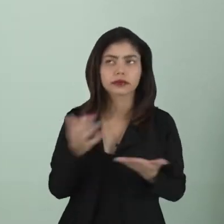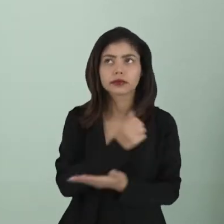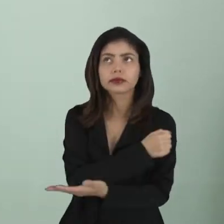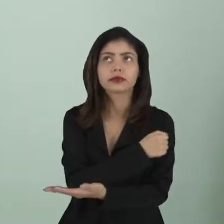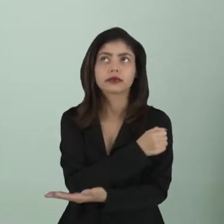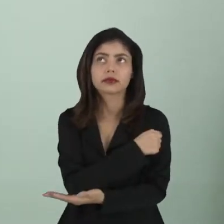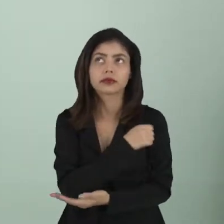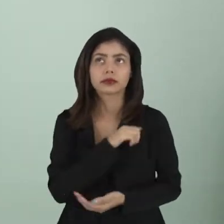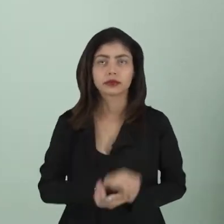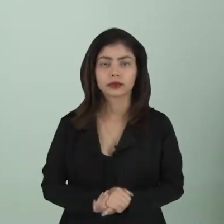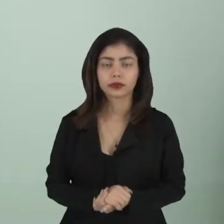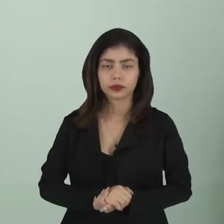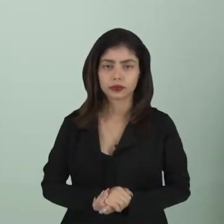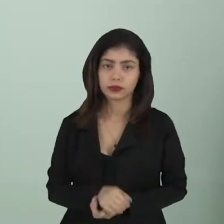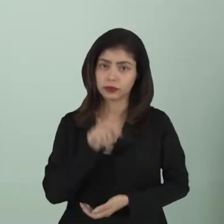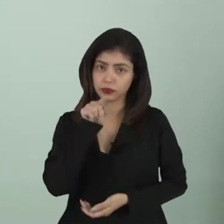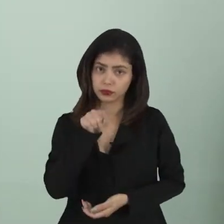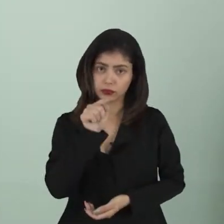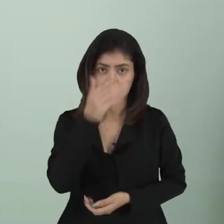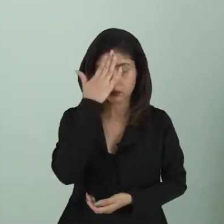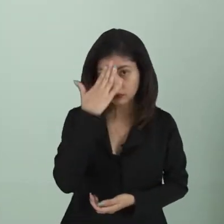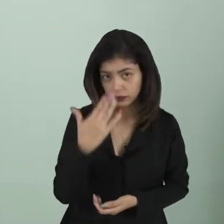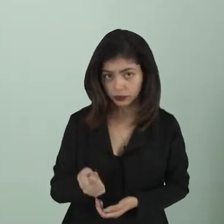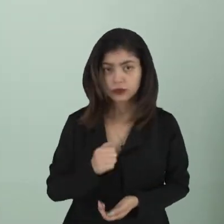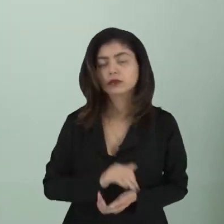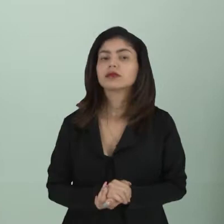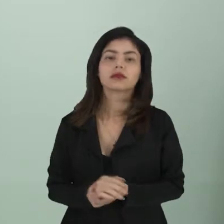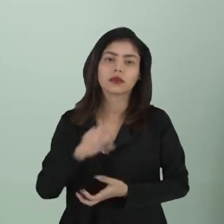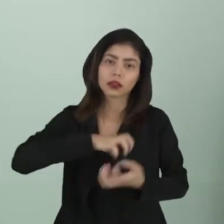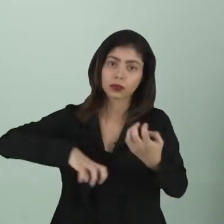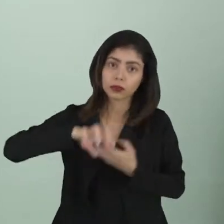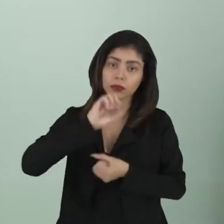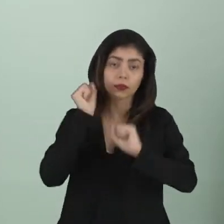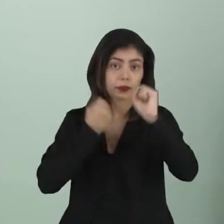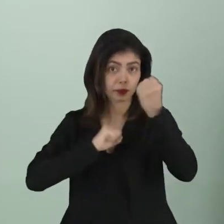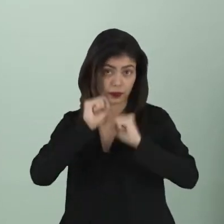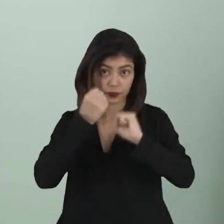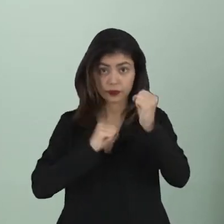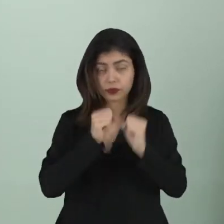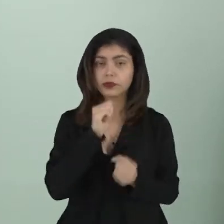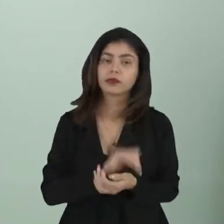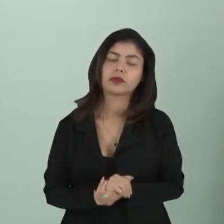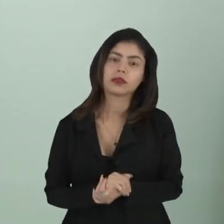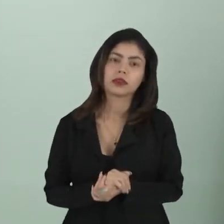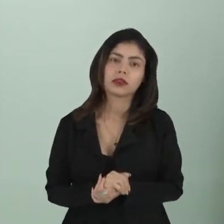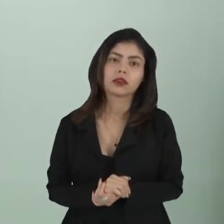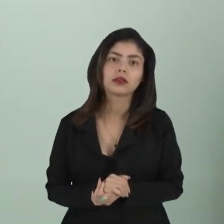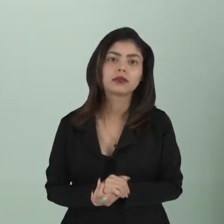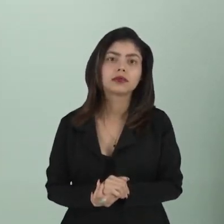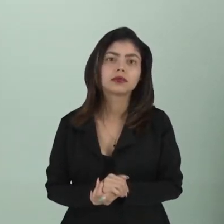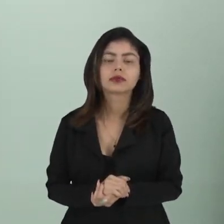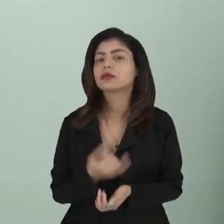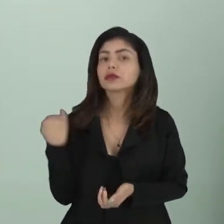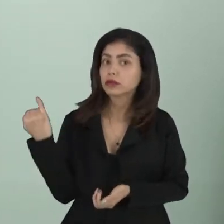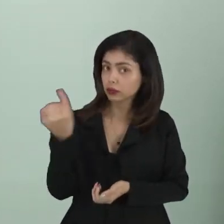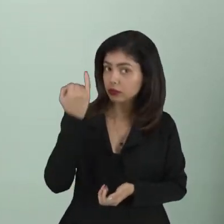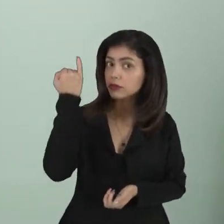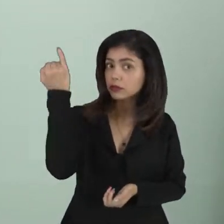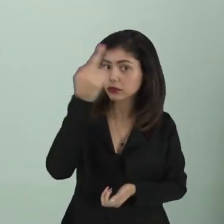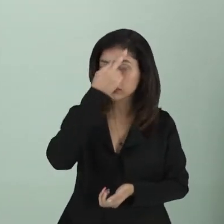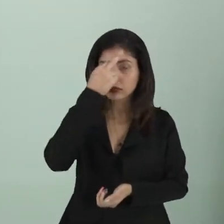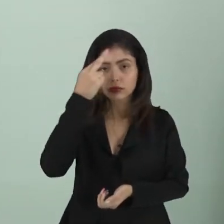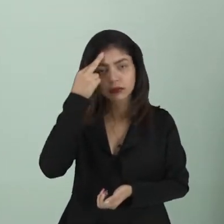aluno, certamente, cara aluna, você sabe que a Revolução Industrial ela foi um dos marcos